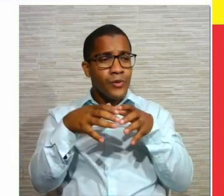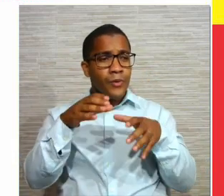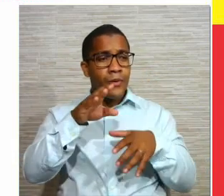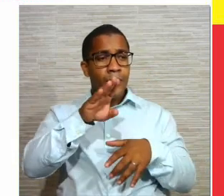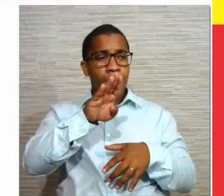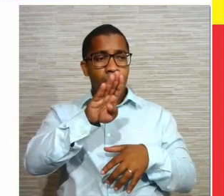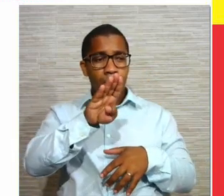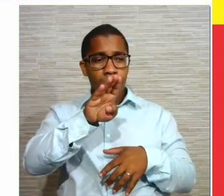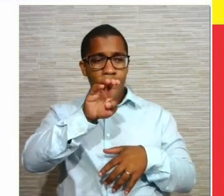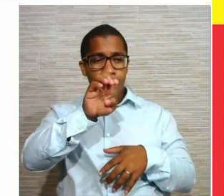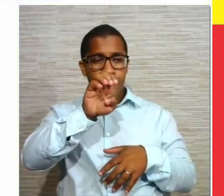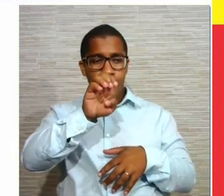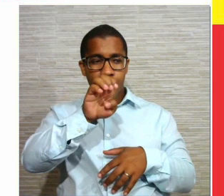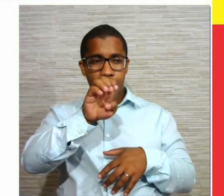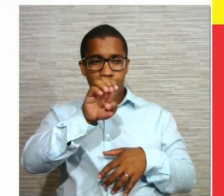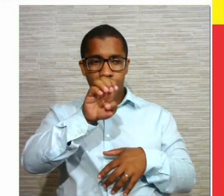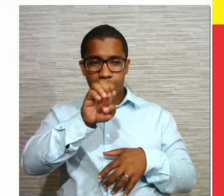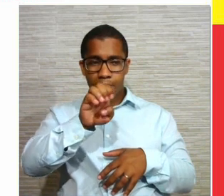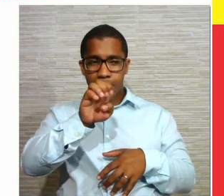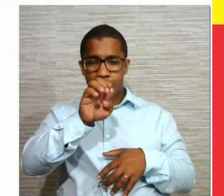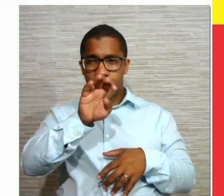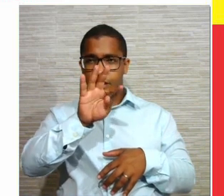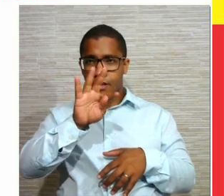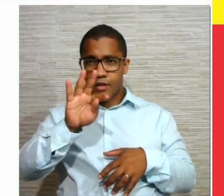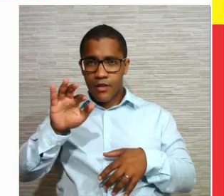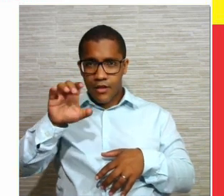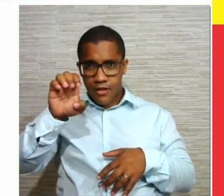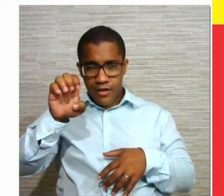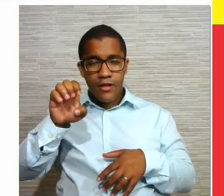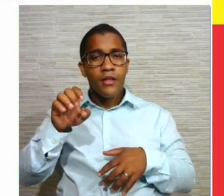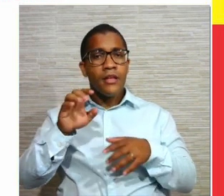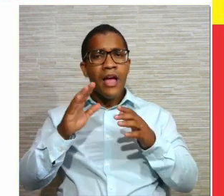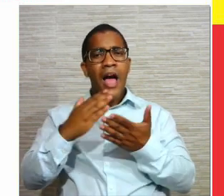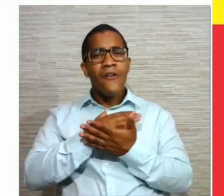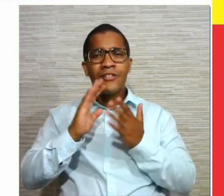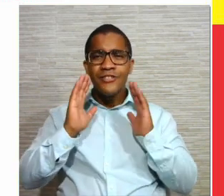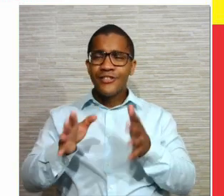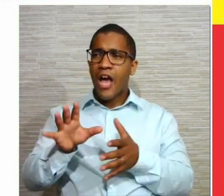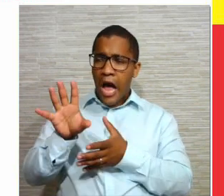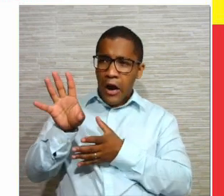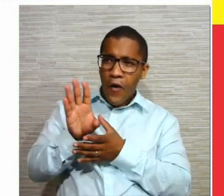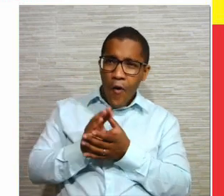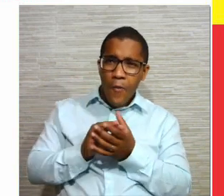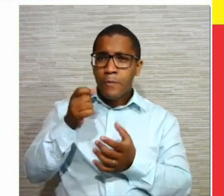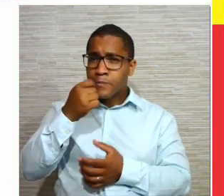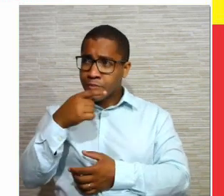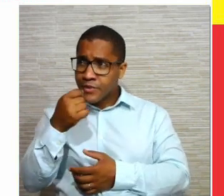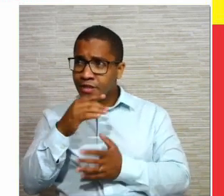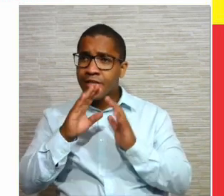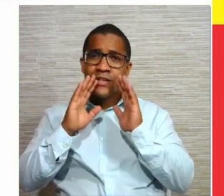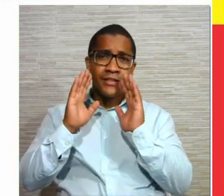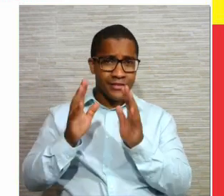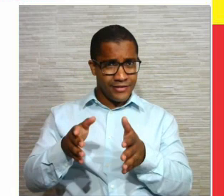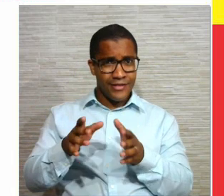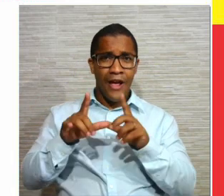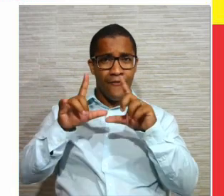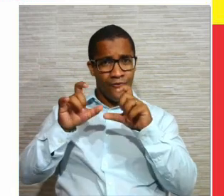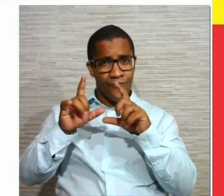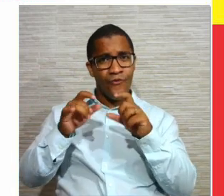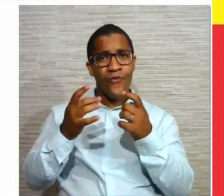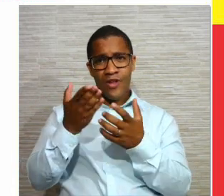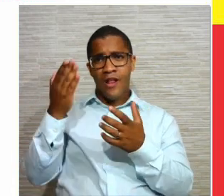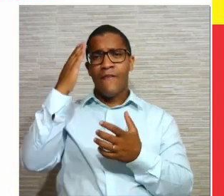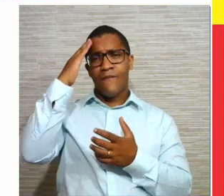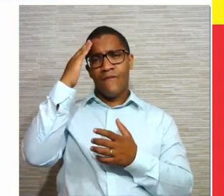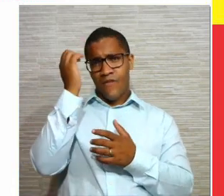já viu, e até muita gente já fez meme com ela, assim, enfim, né, já fizeram várias releituras dessa foto, né, que